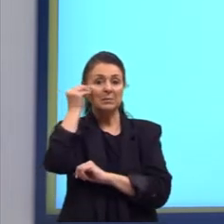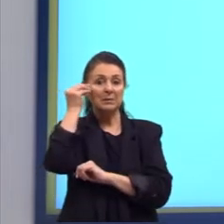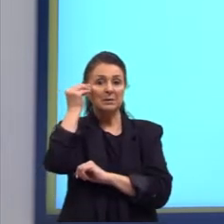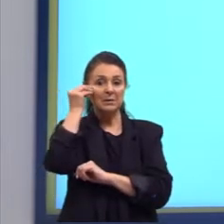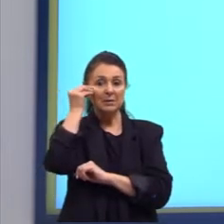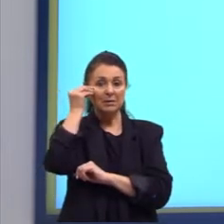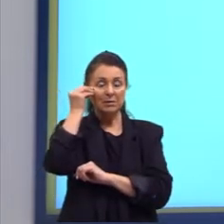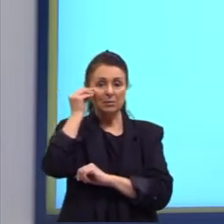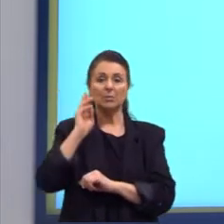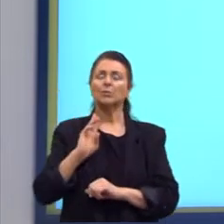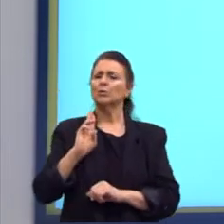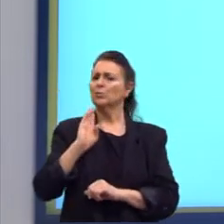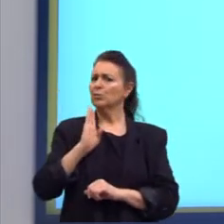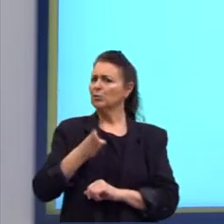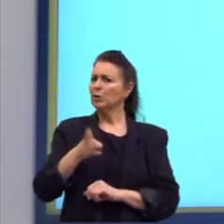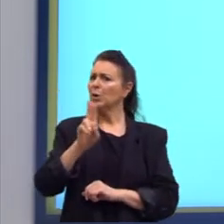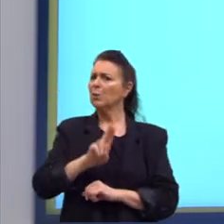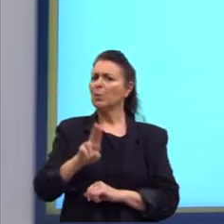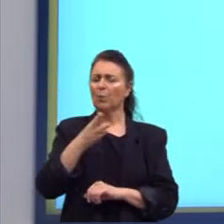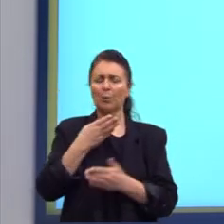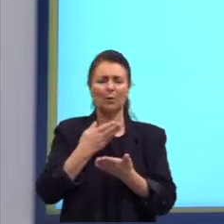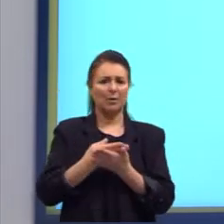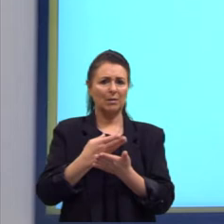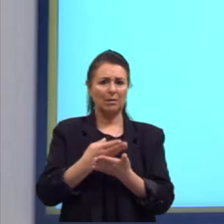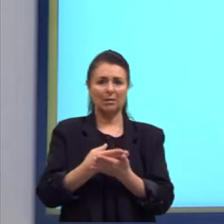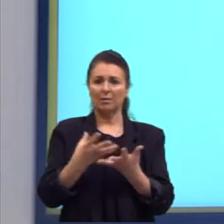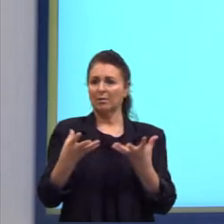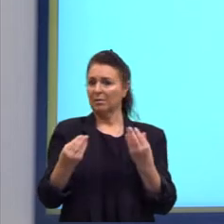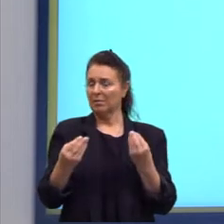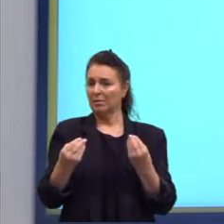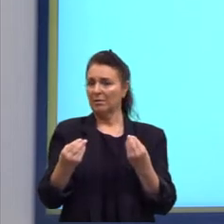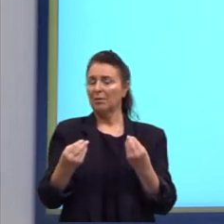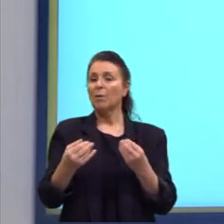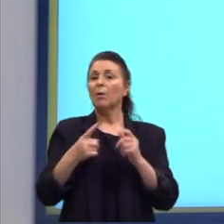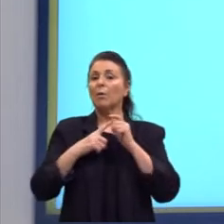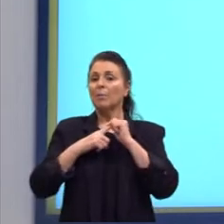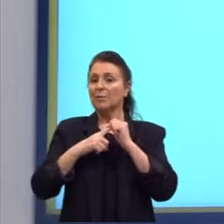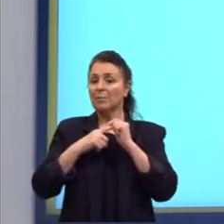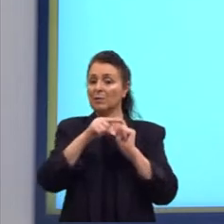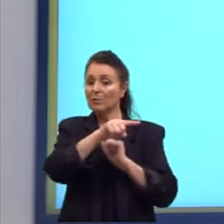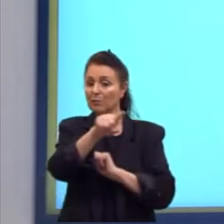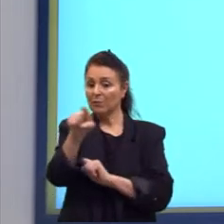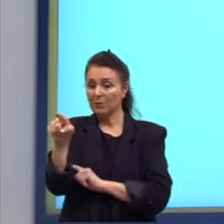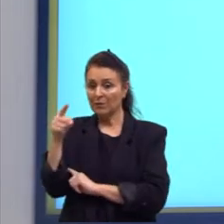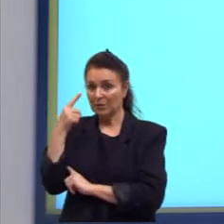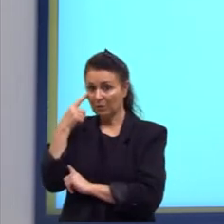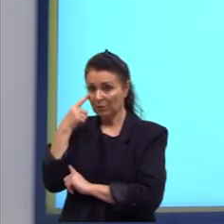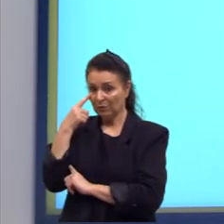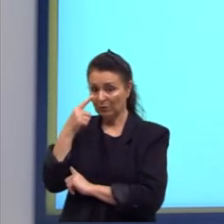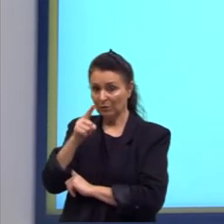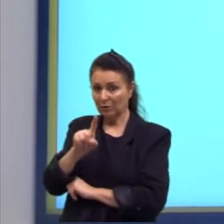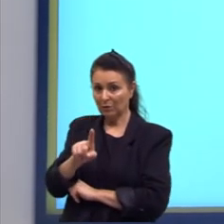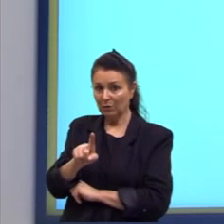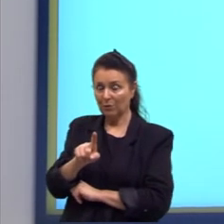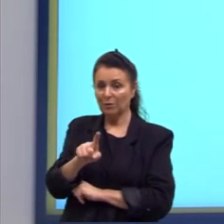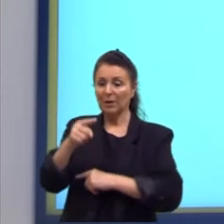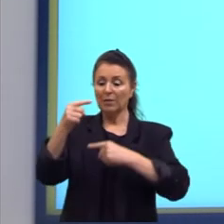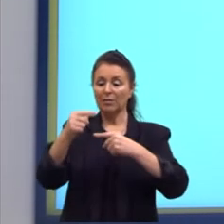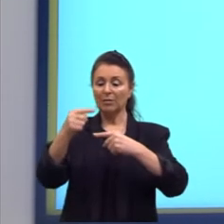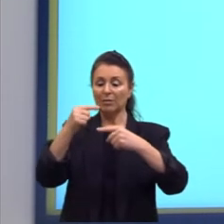gente já já vem usando bastante nas nossas aulas certo aqui principalmente vocês vão conseguir ver a questão da